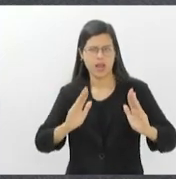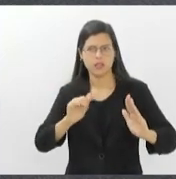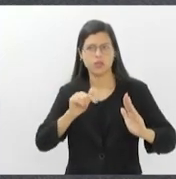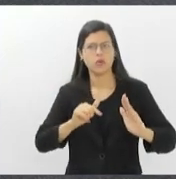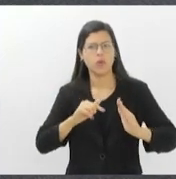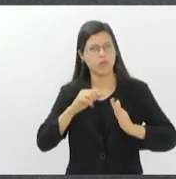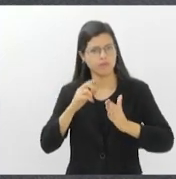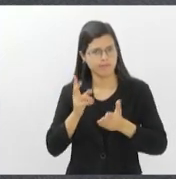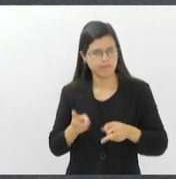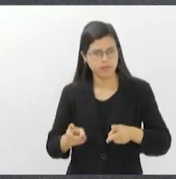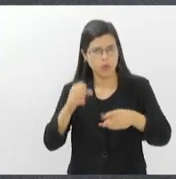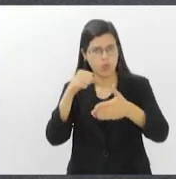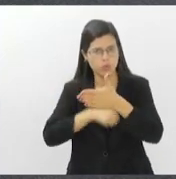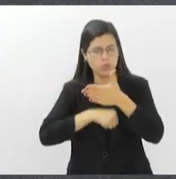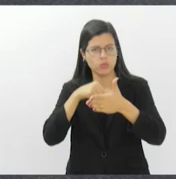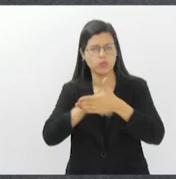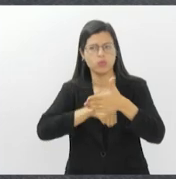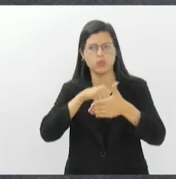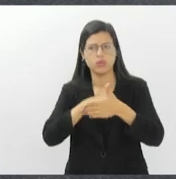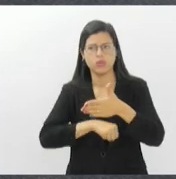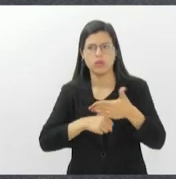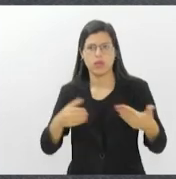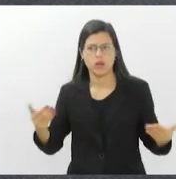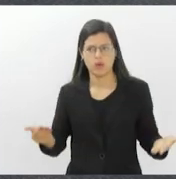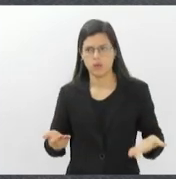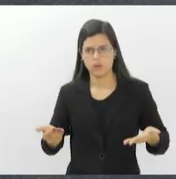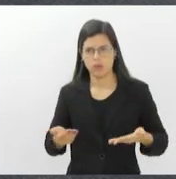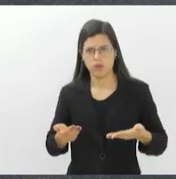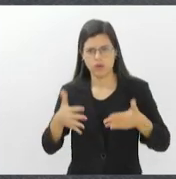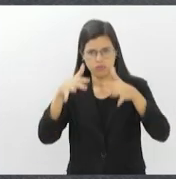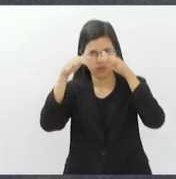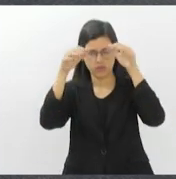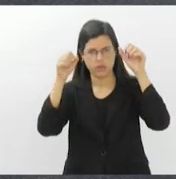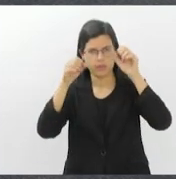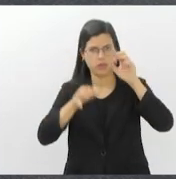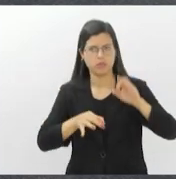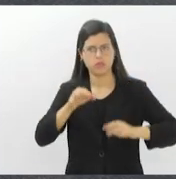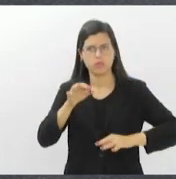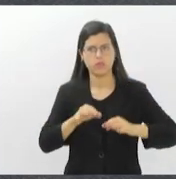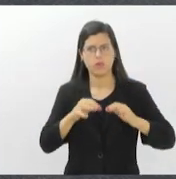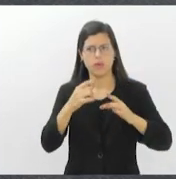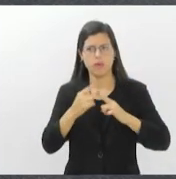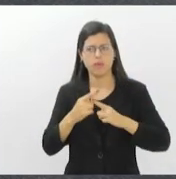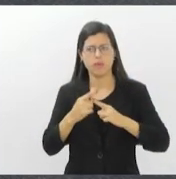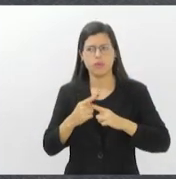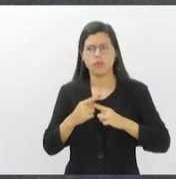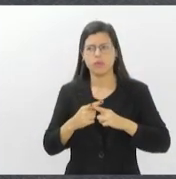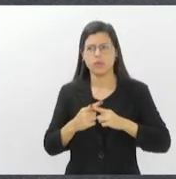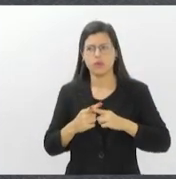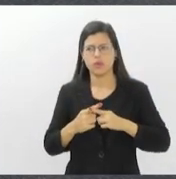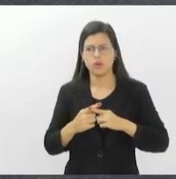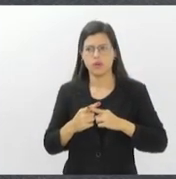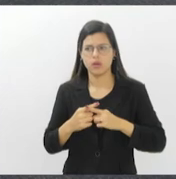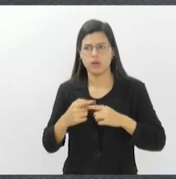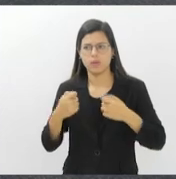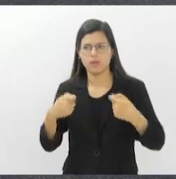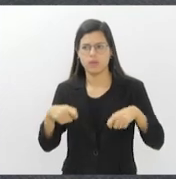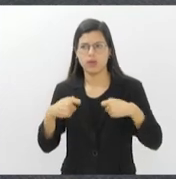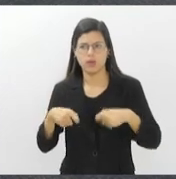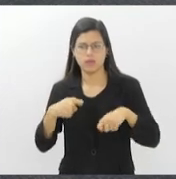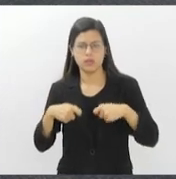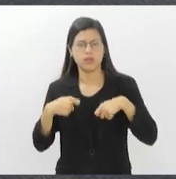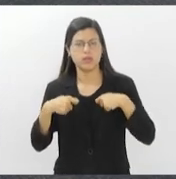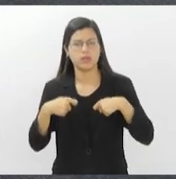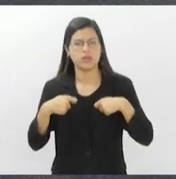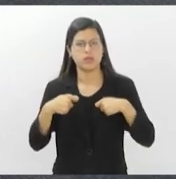nessa luta aí, agora já no Tribunal de Justiça, porque houve a necessidade da devolução,